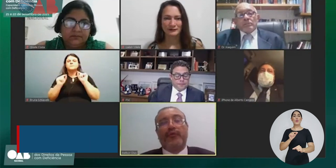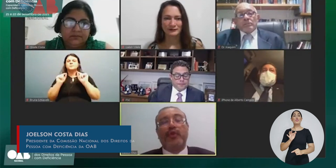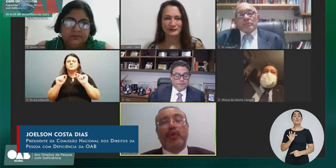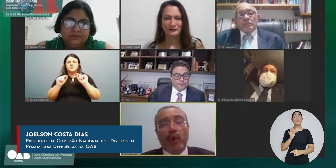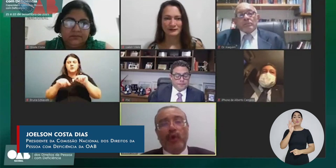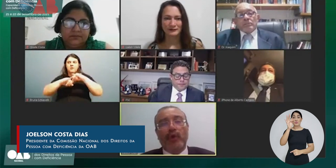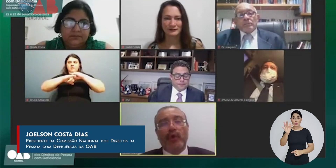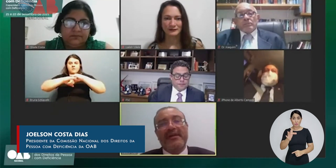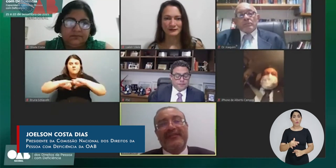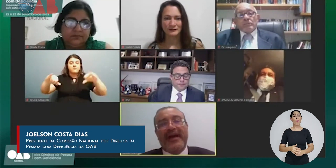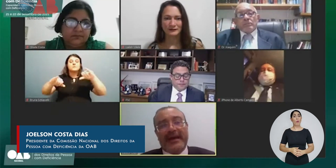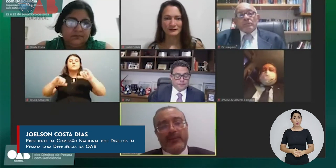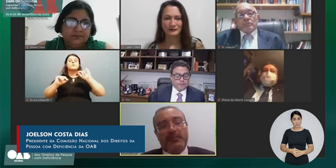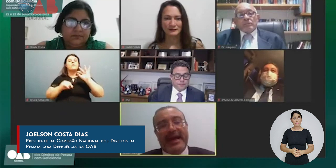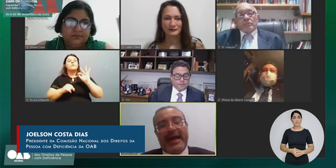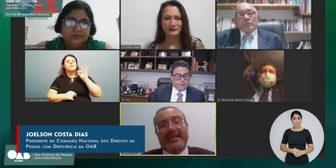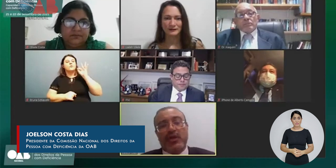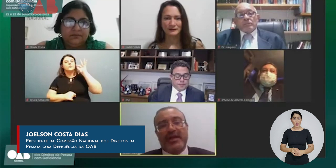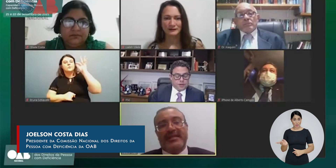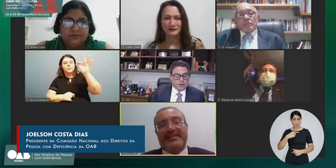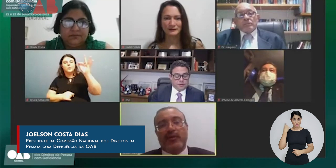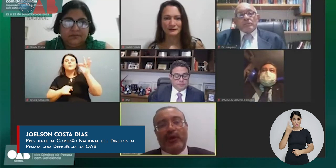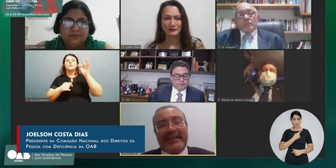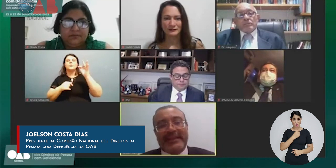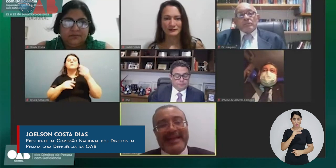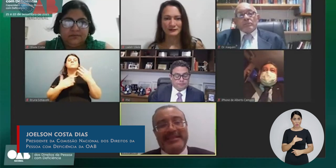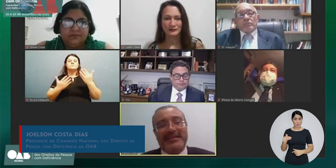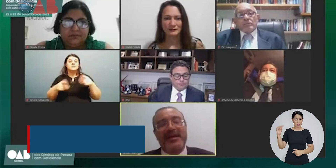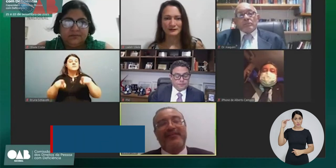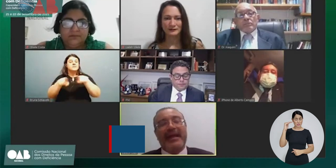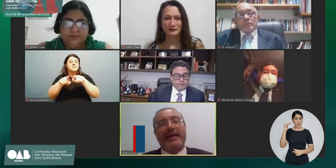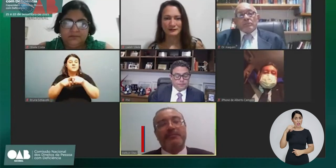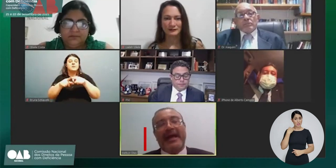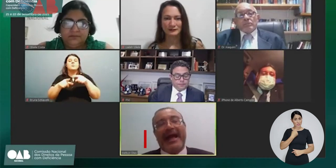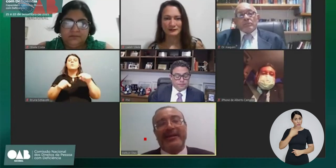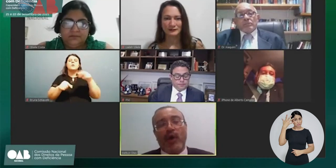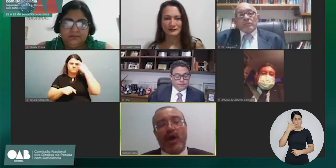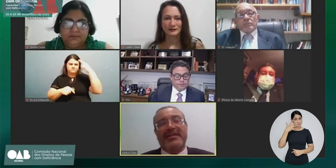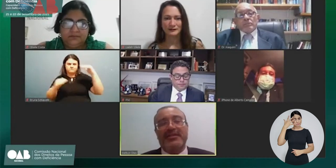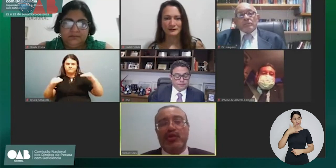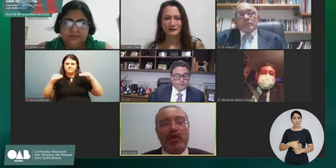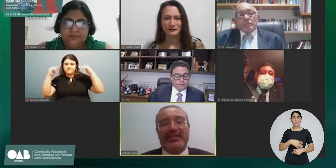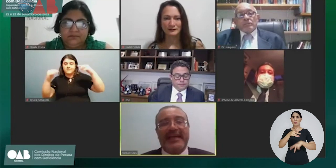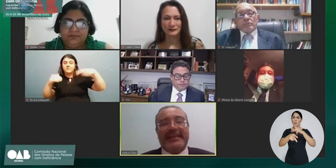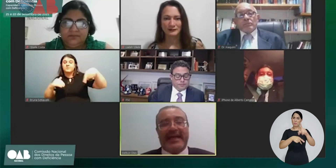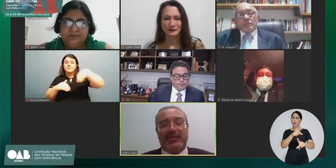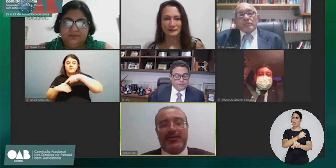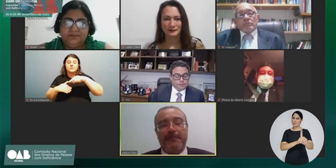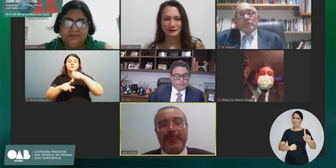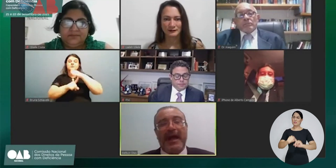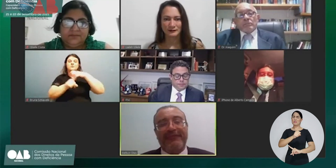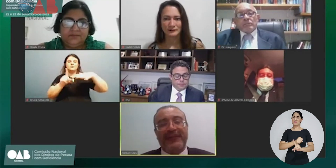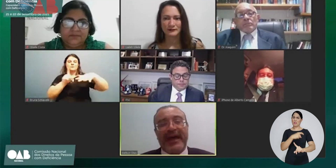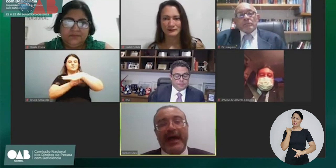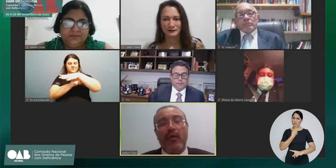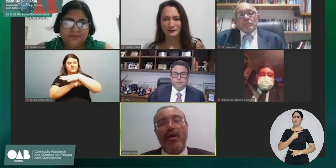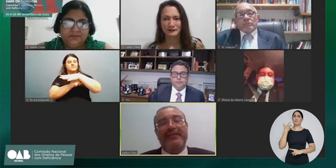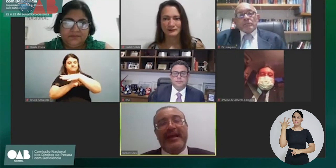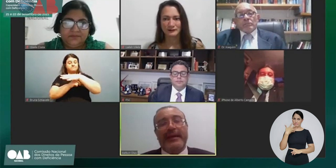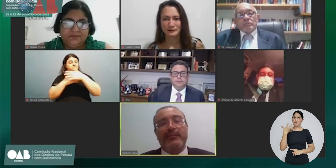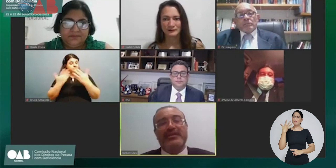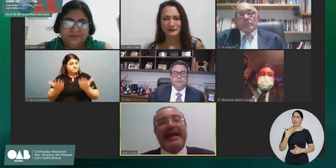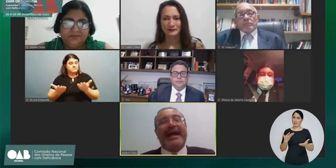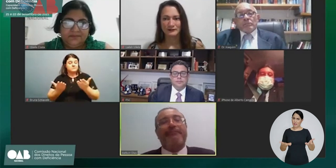o futuro, falamos para as nossas autoridades, falamos para a nossa sociedade.